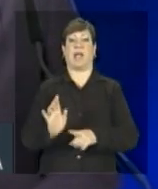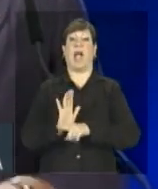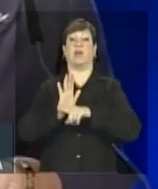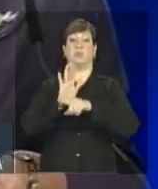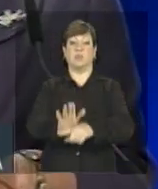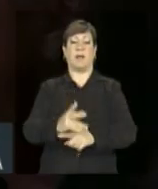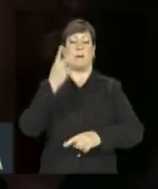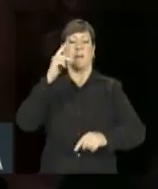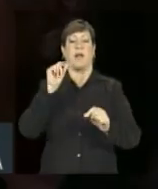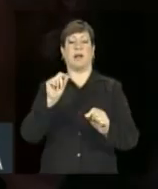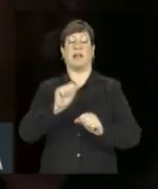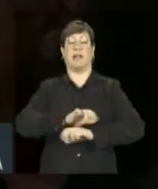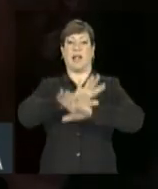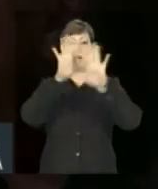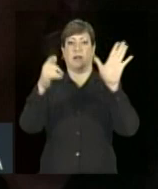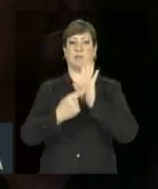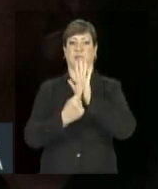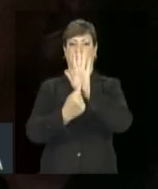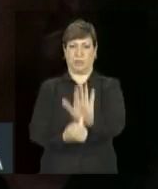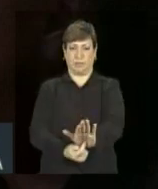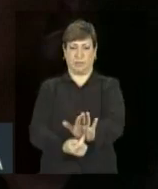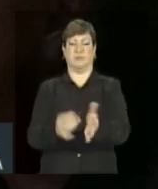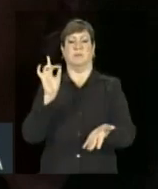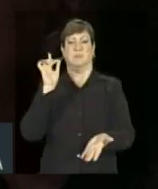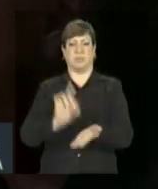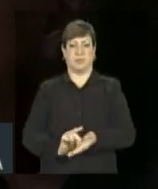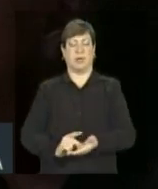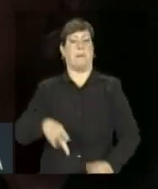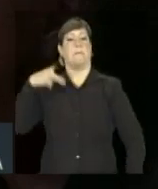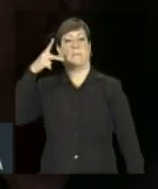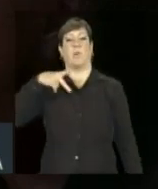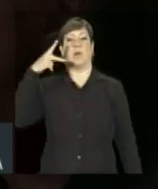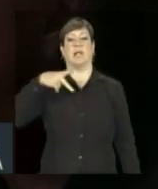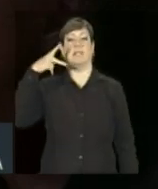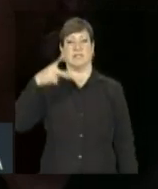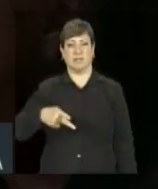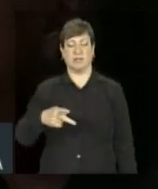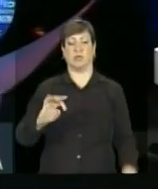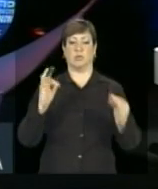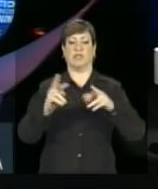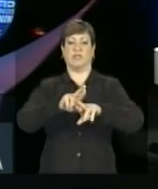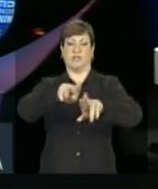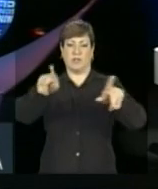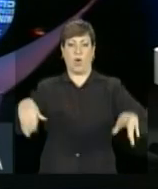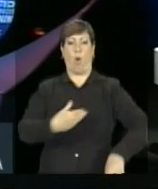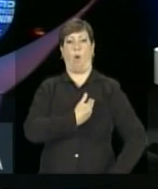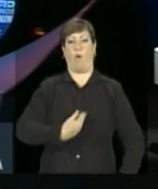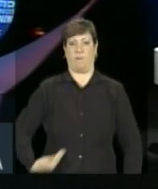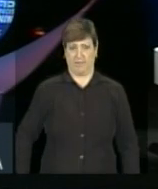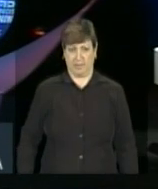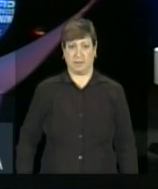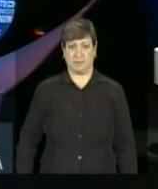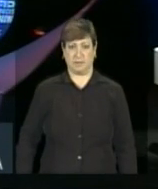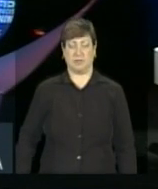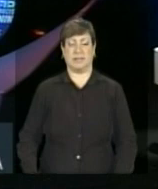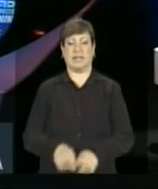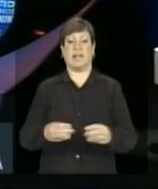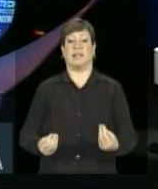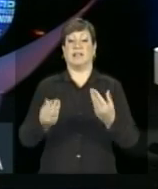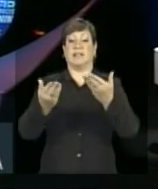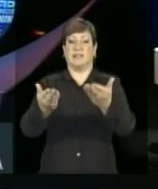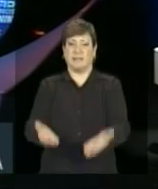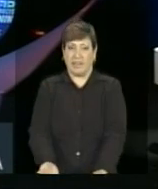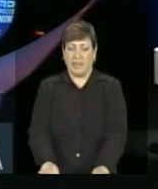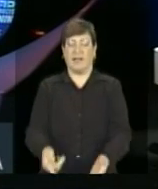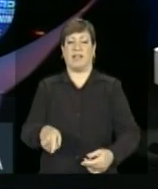Colaboram para a transparência e eficiência nas políticas dos diferentes governos. Oferecem